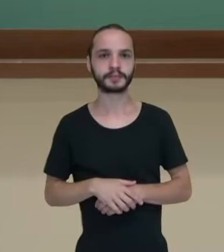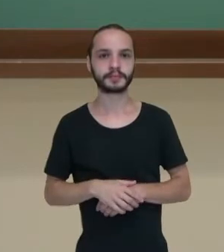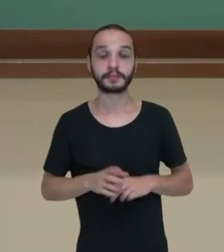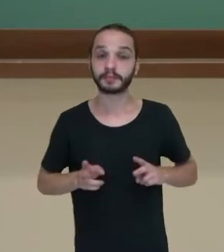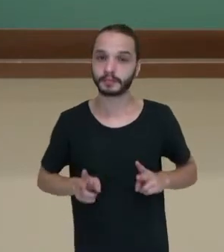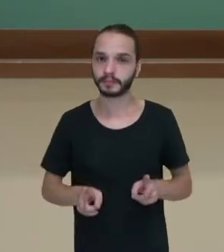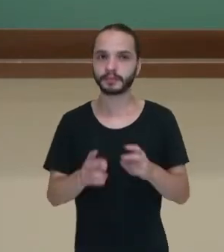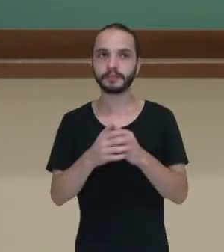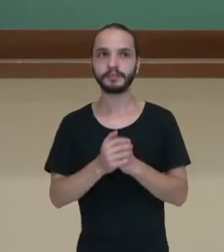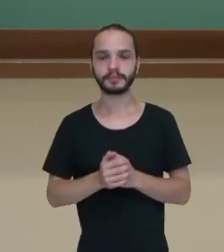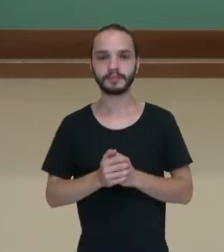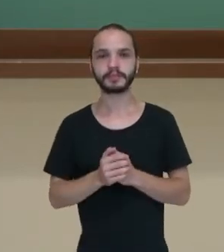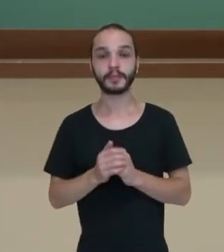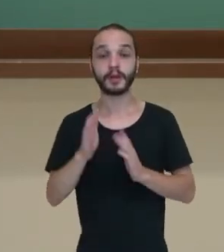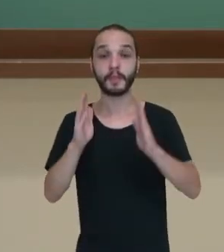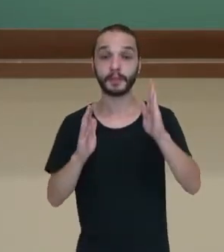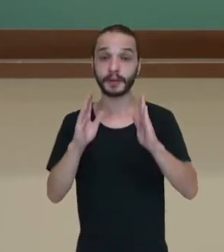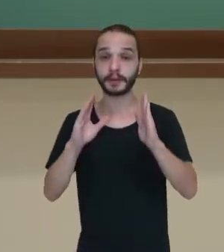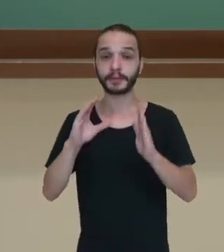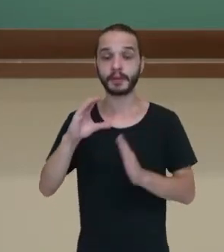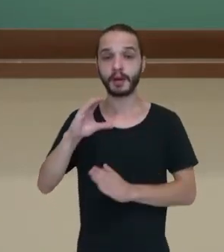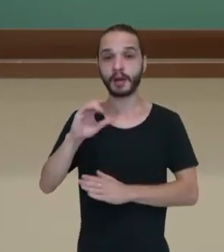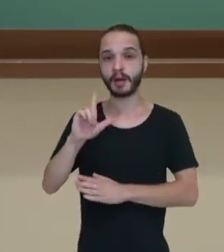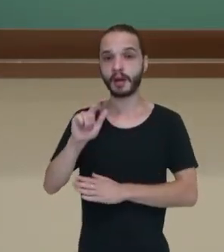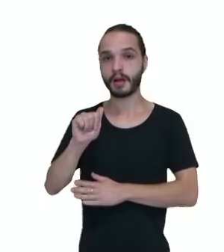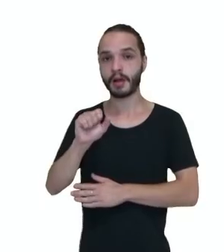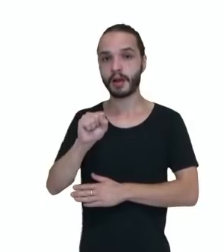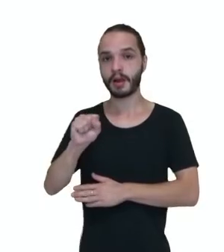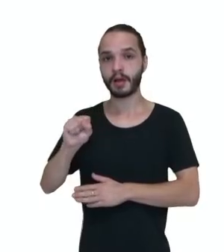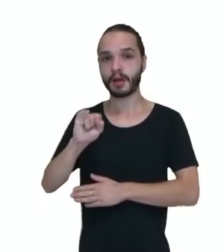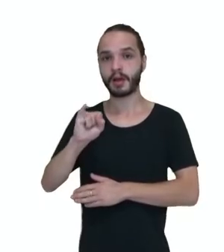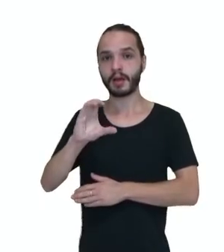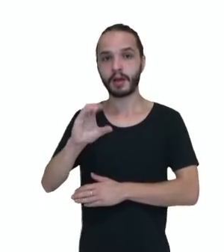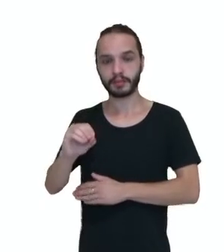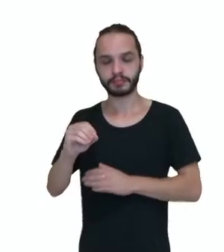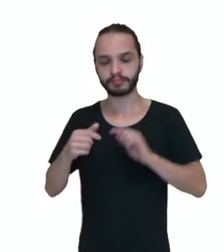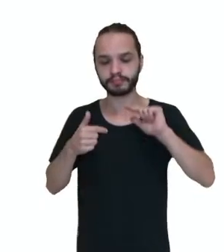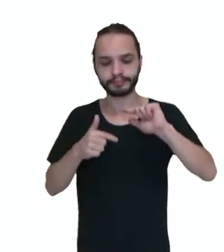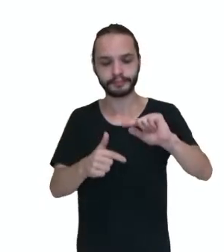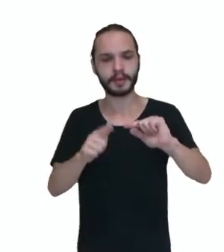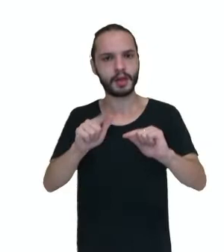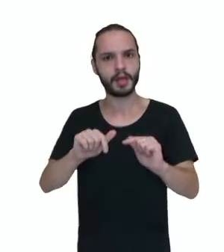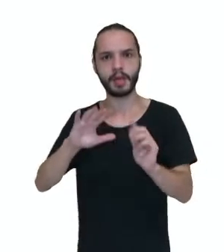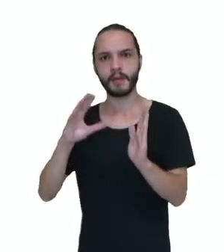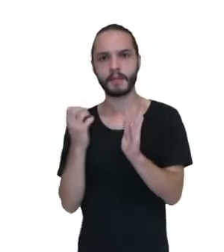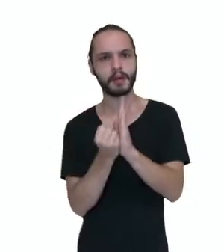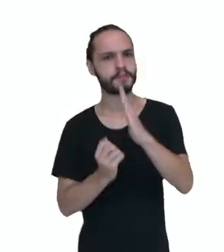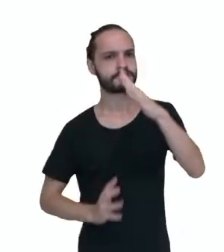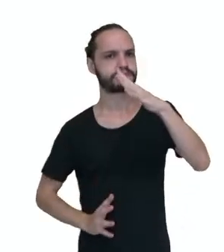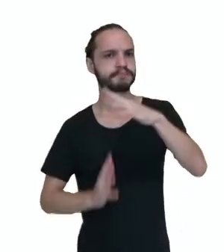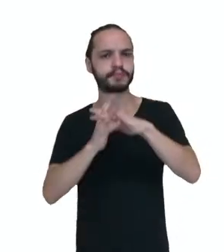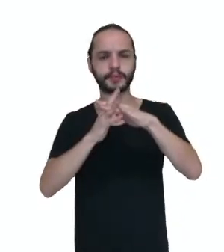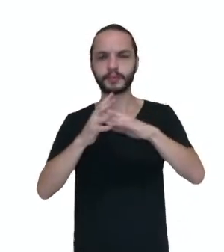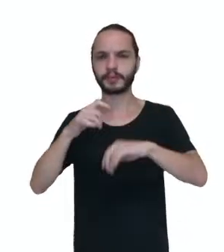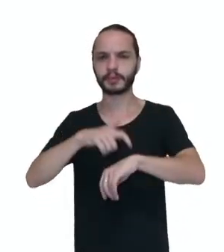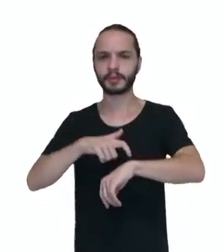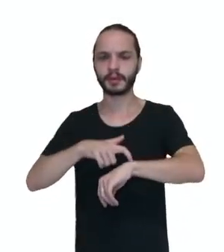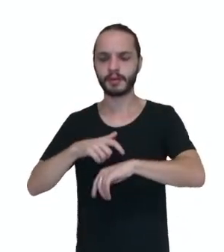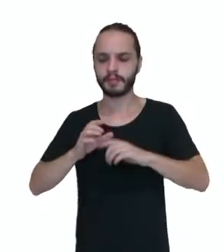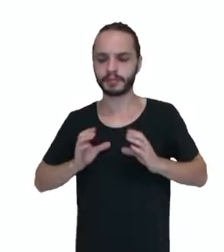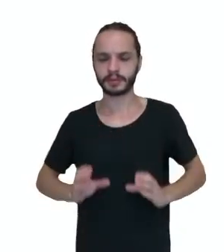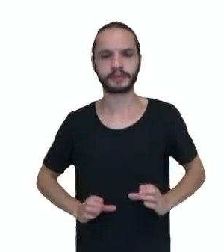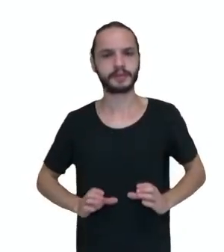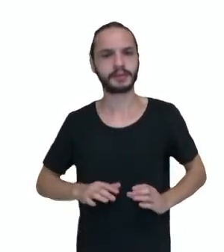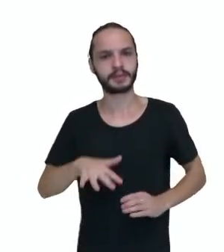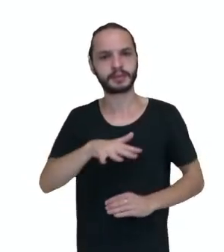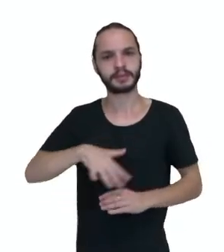Continuando, o período clássico, caracterizado pelo apogeu da civilização grega, impulsionado pelo